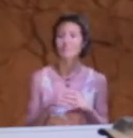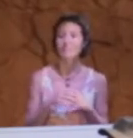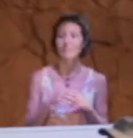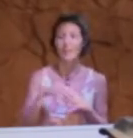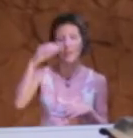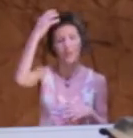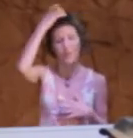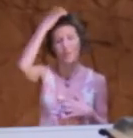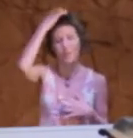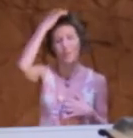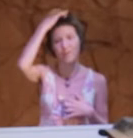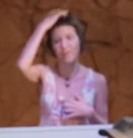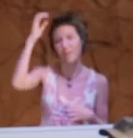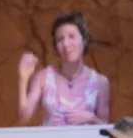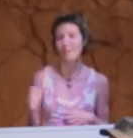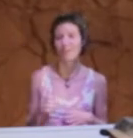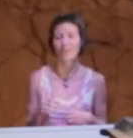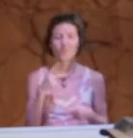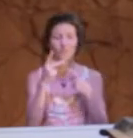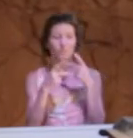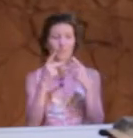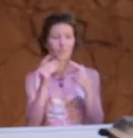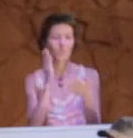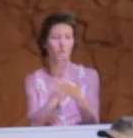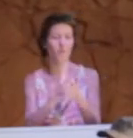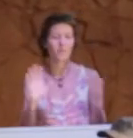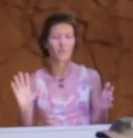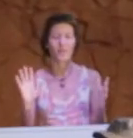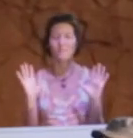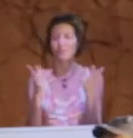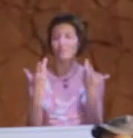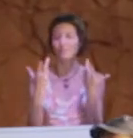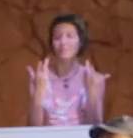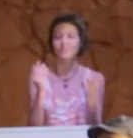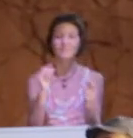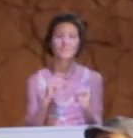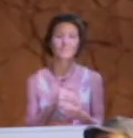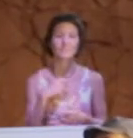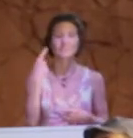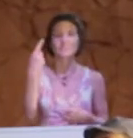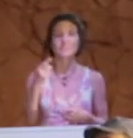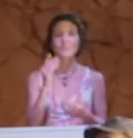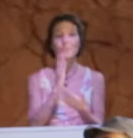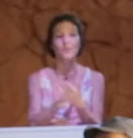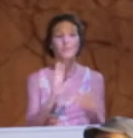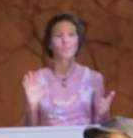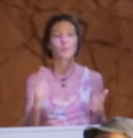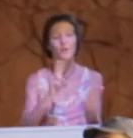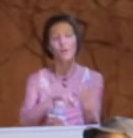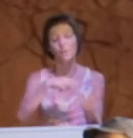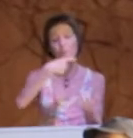festa, senão vai acabar com a morte. E assim o porco vazou, né? Então, além do porco, além do macaco